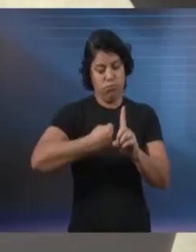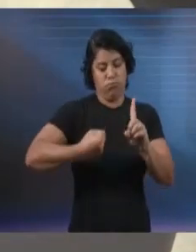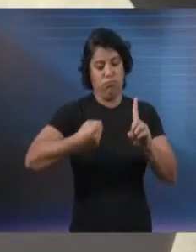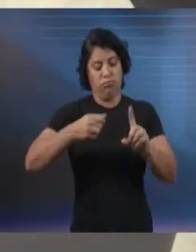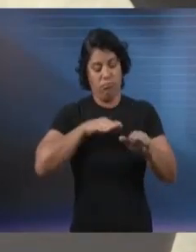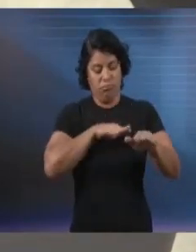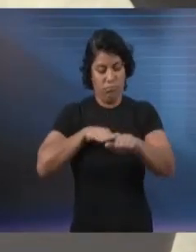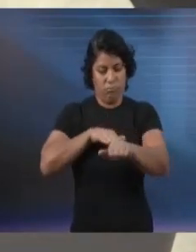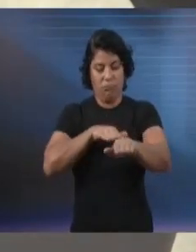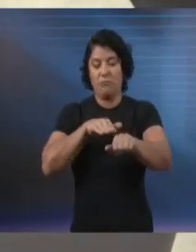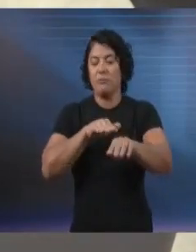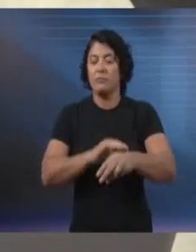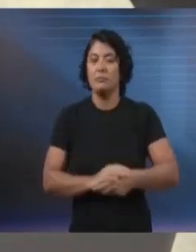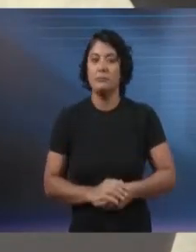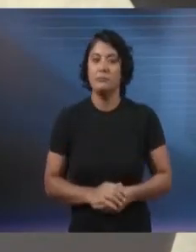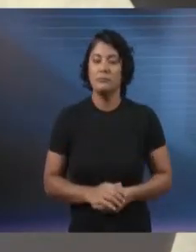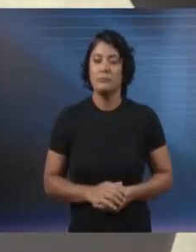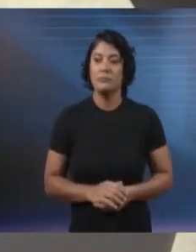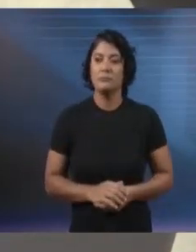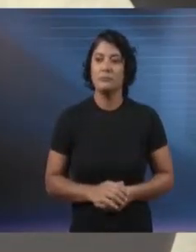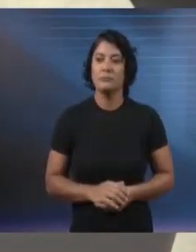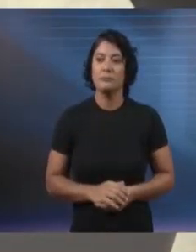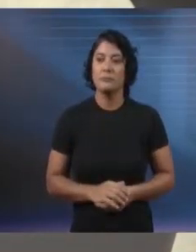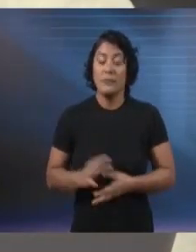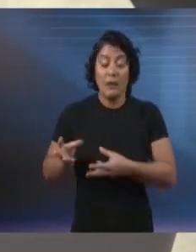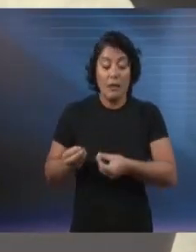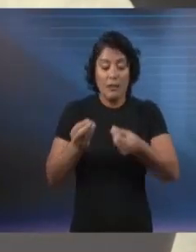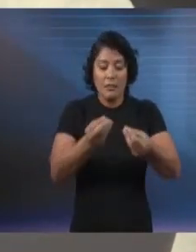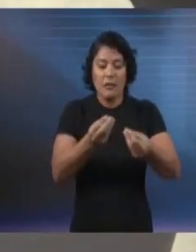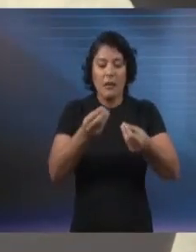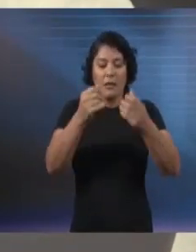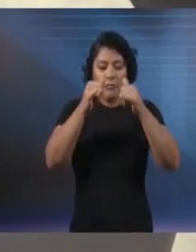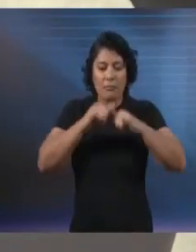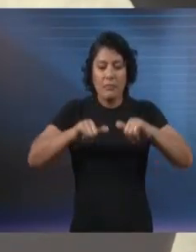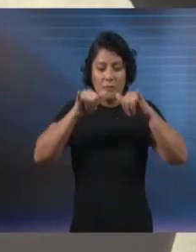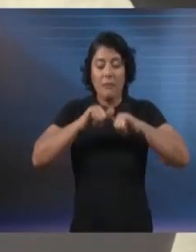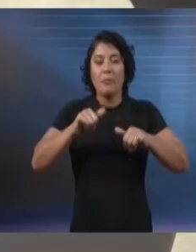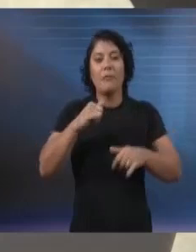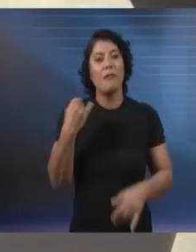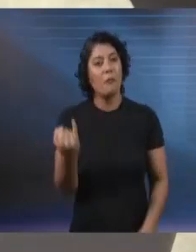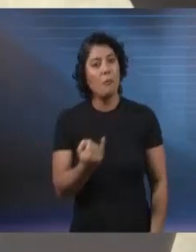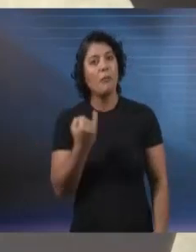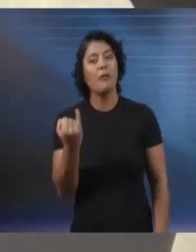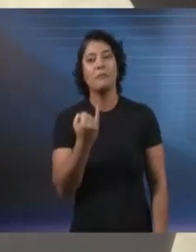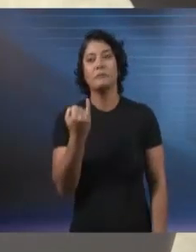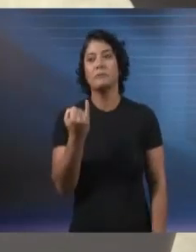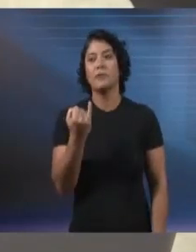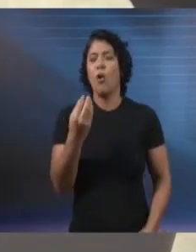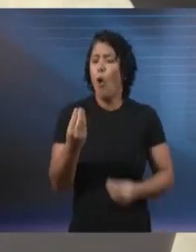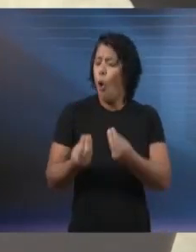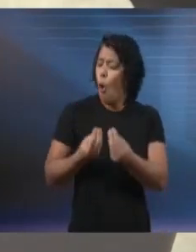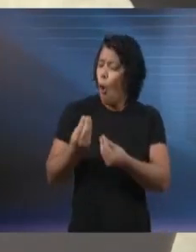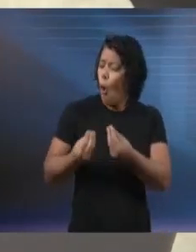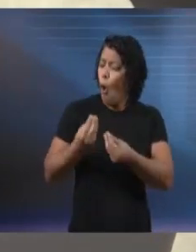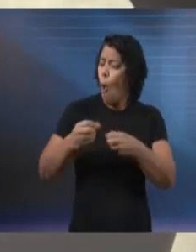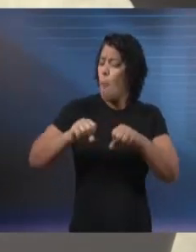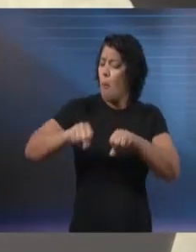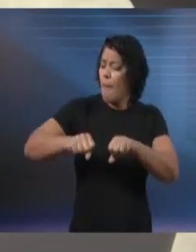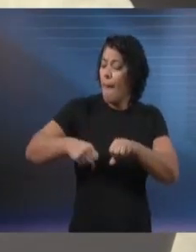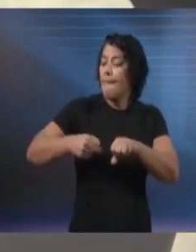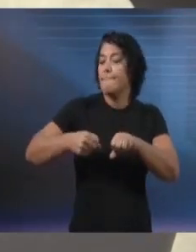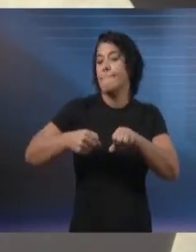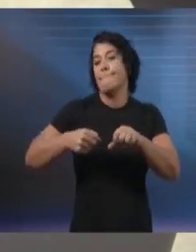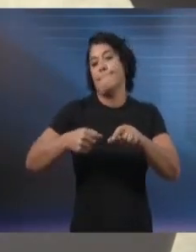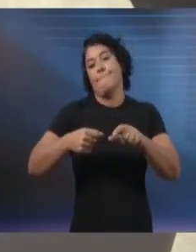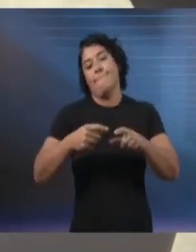trânsito através da entrega de informações importantes, dicas de pilotagem, manutenção